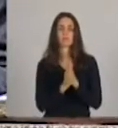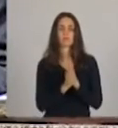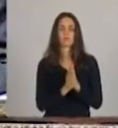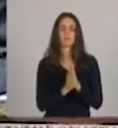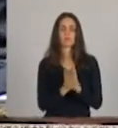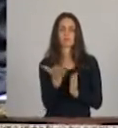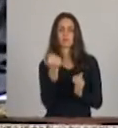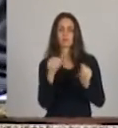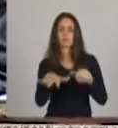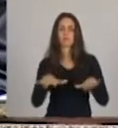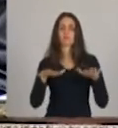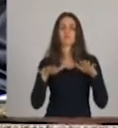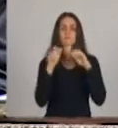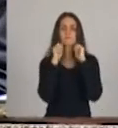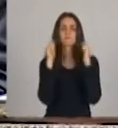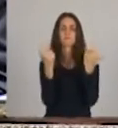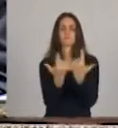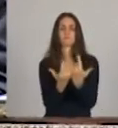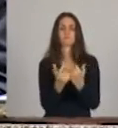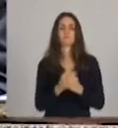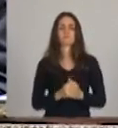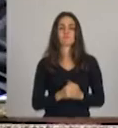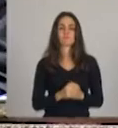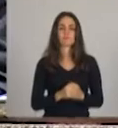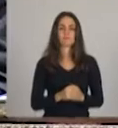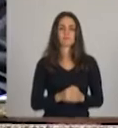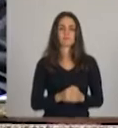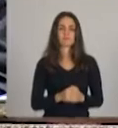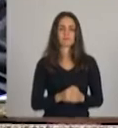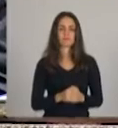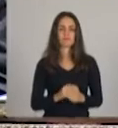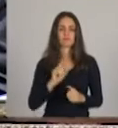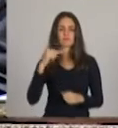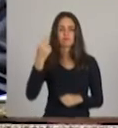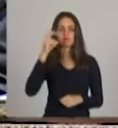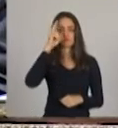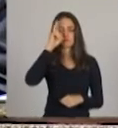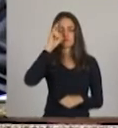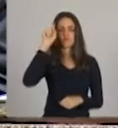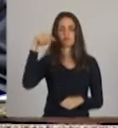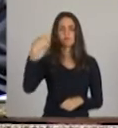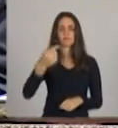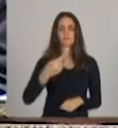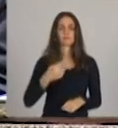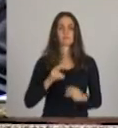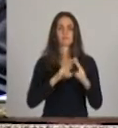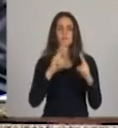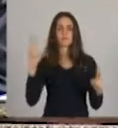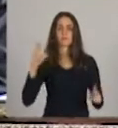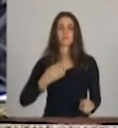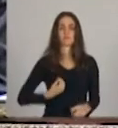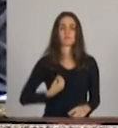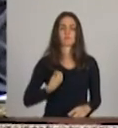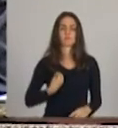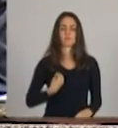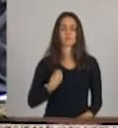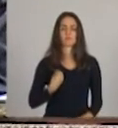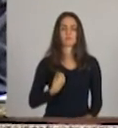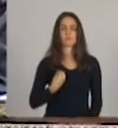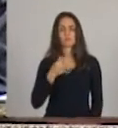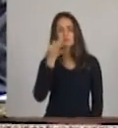Vamos chegar aqui no plenário. Então, ainda a próxima sessão ordinária, híbrida e virtual, infelizmente,